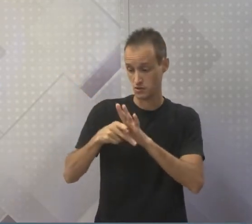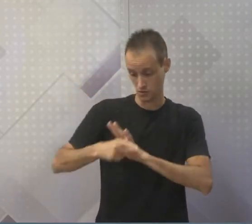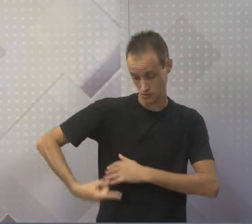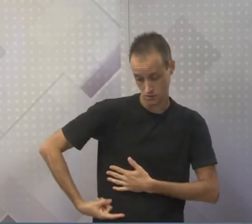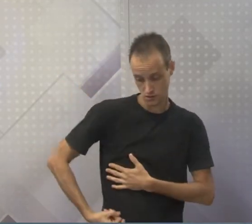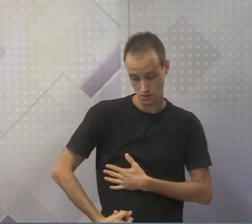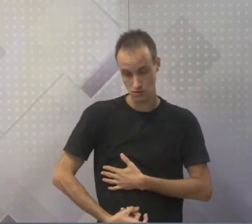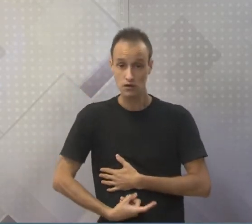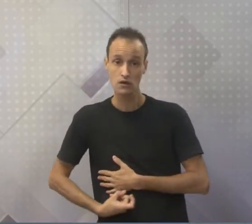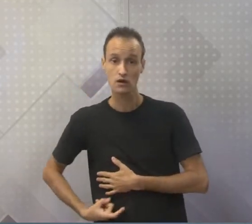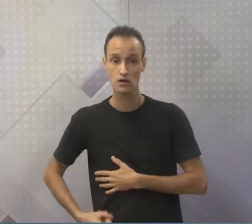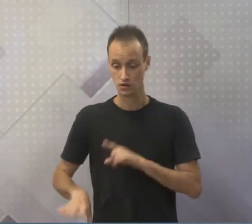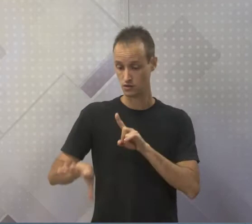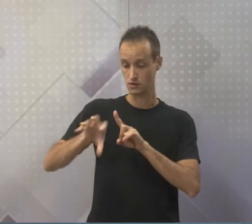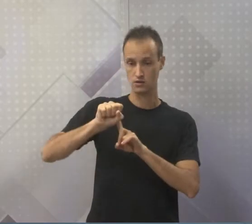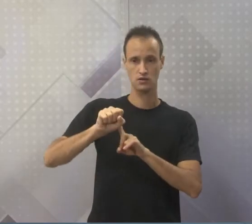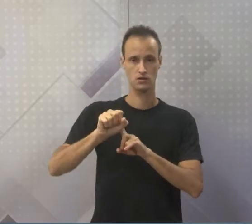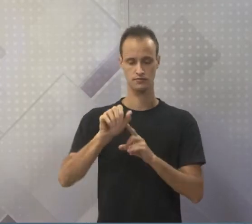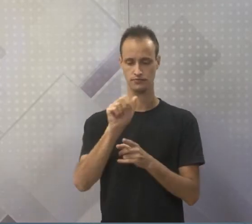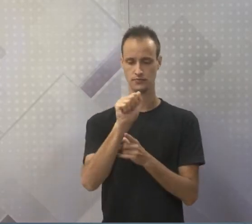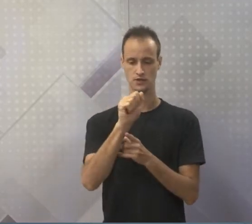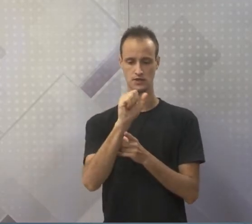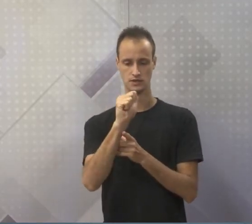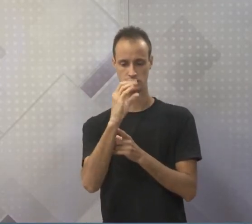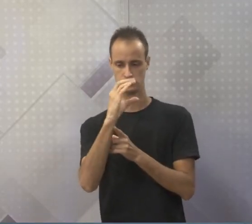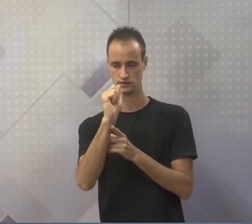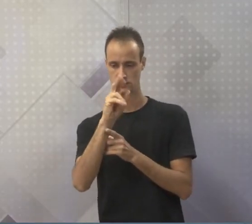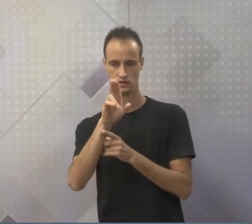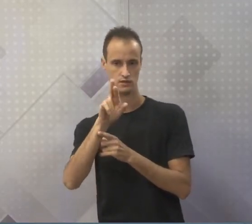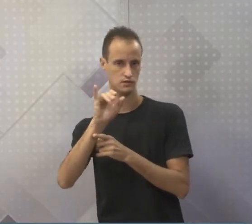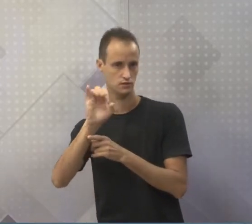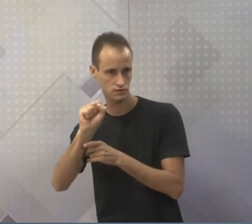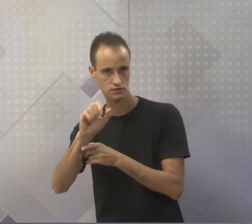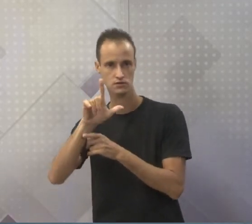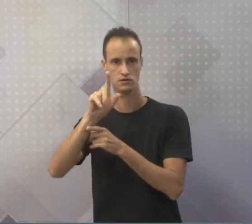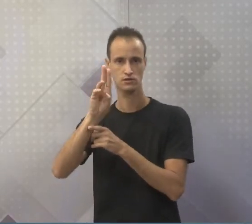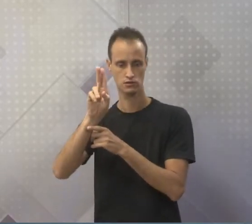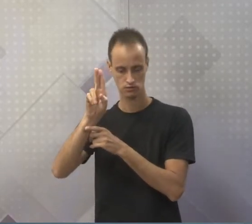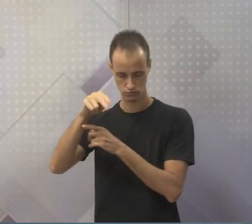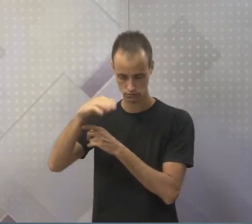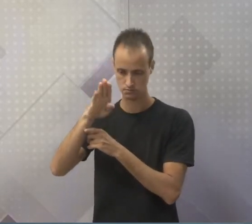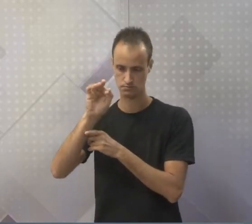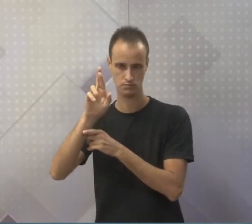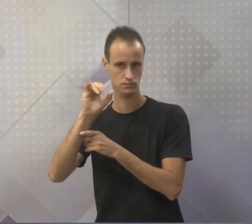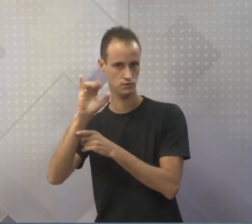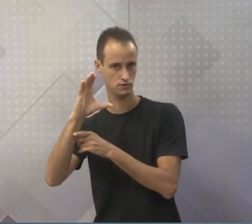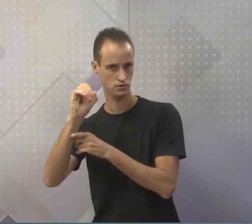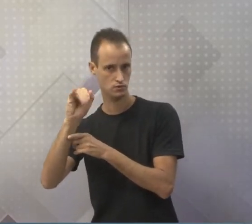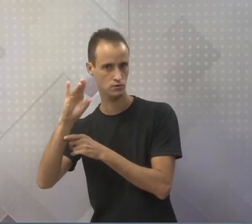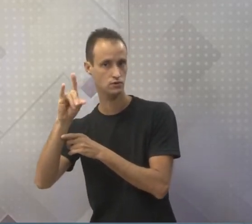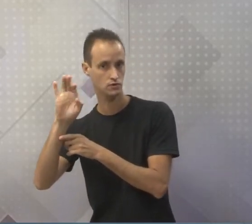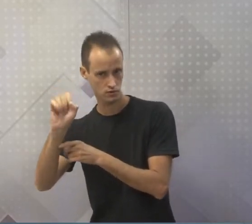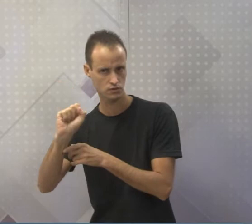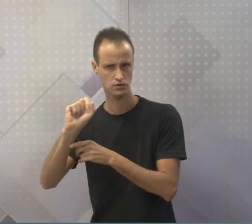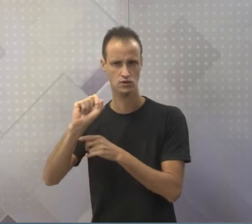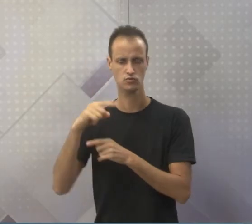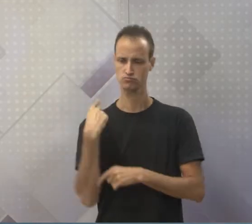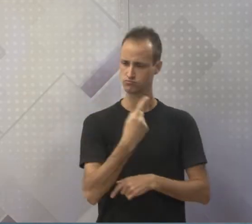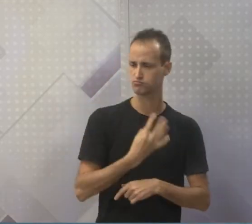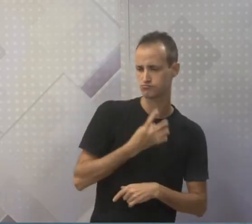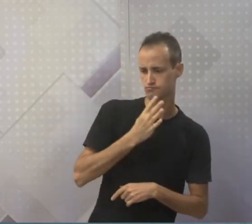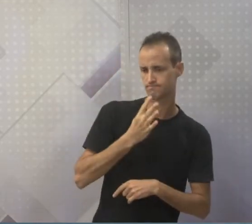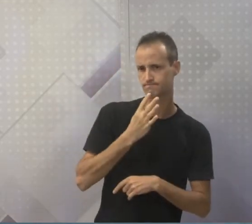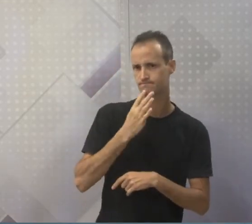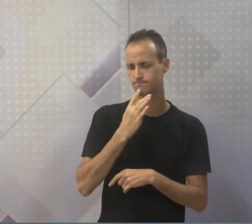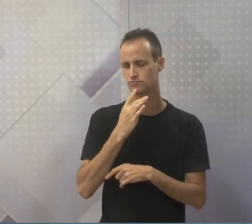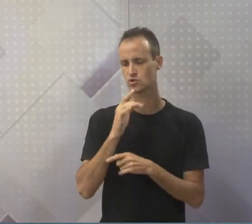da doença é Ascaris lumbricoides. E popularmente a gente chama de lombriga.